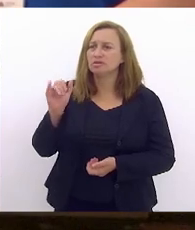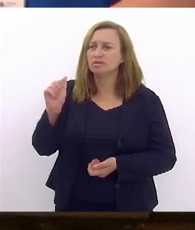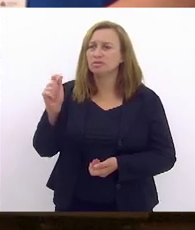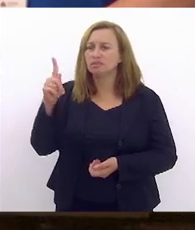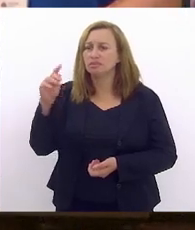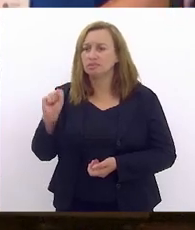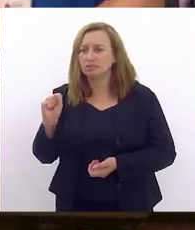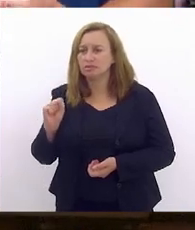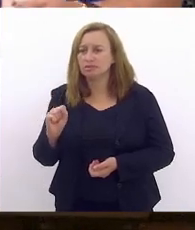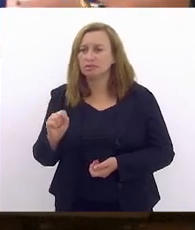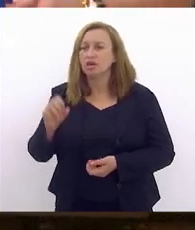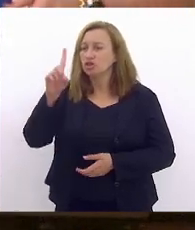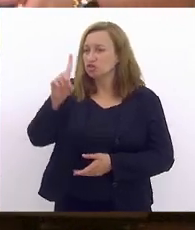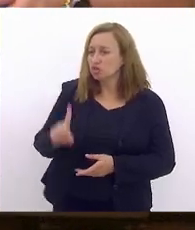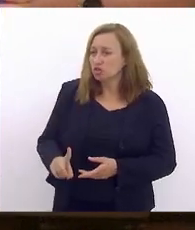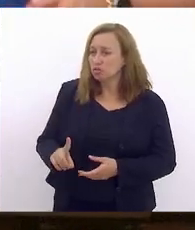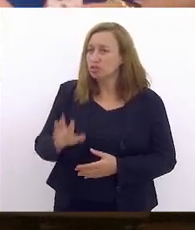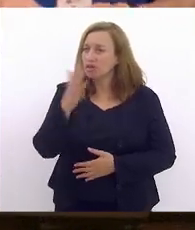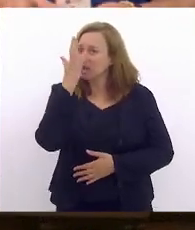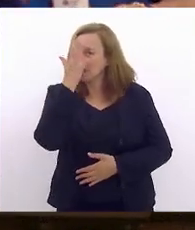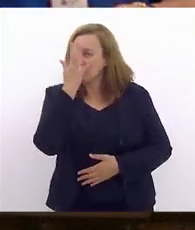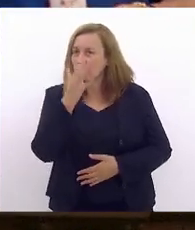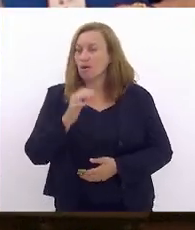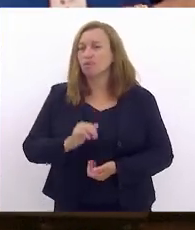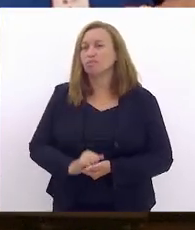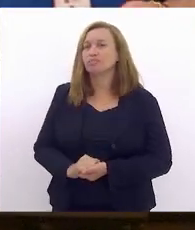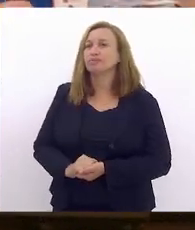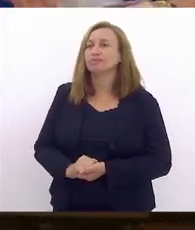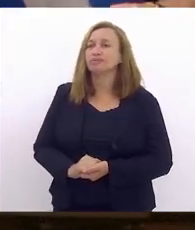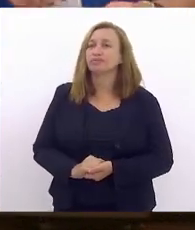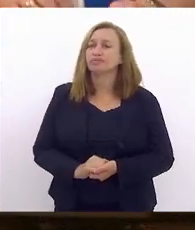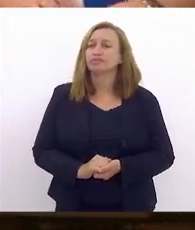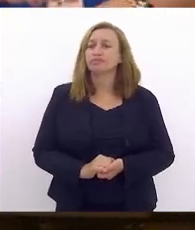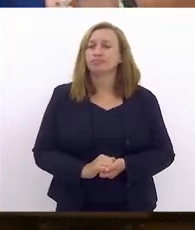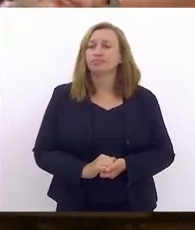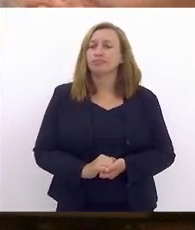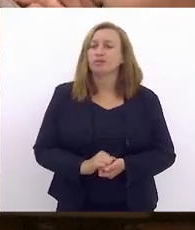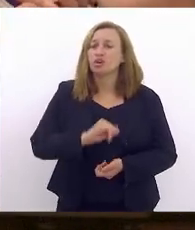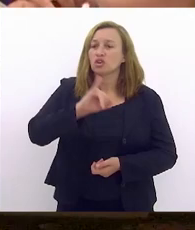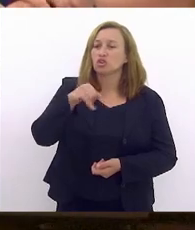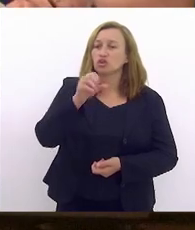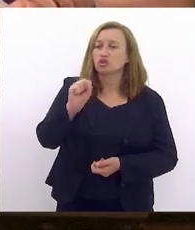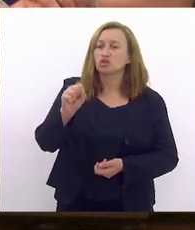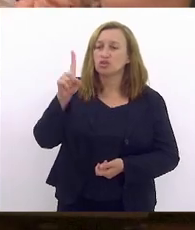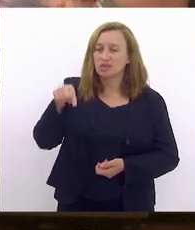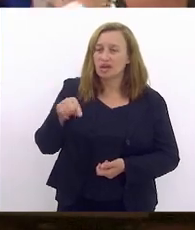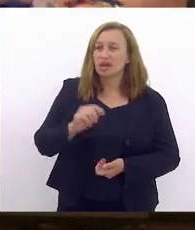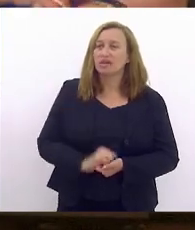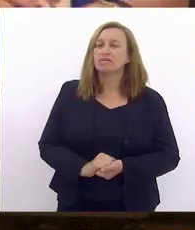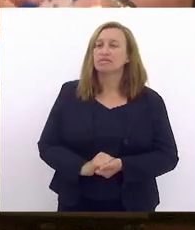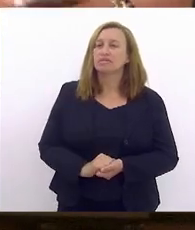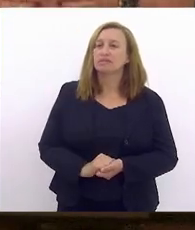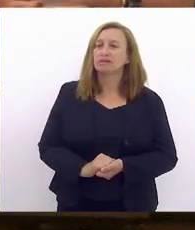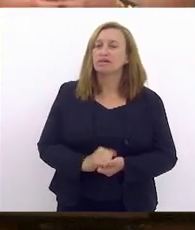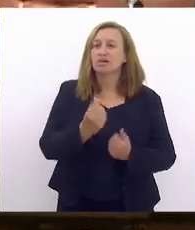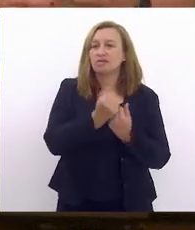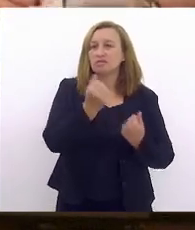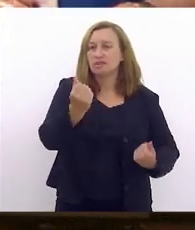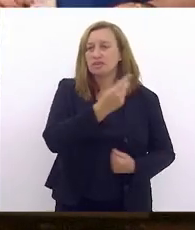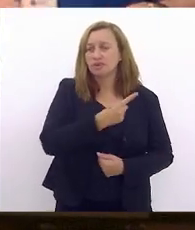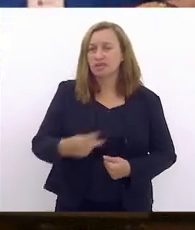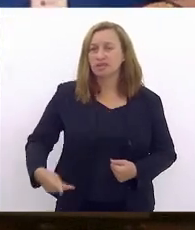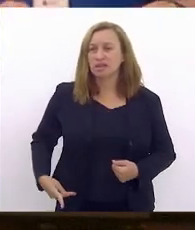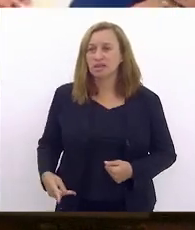de Carnaval da Império de Resistência. José Luiz Souza, vice-presidente da Velha Guarda da